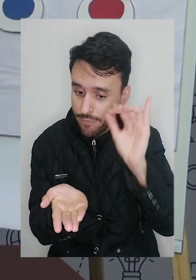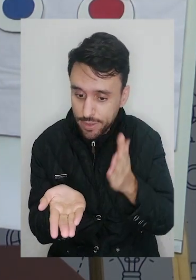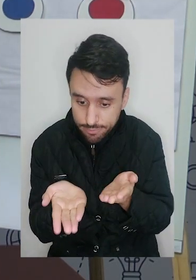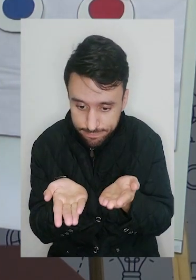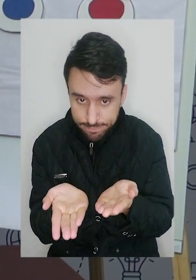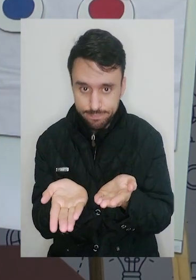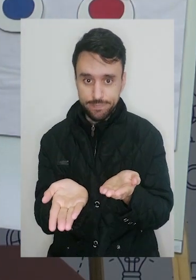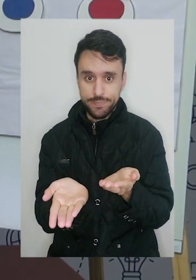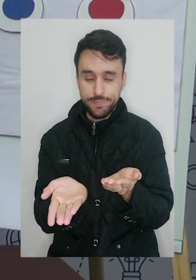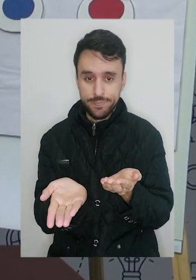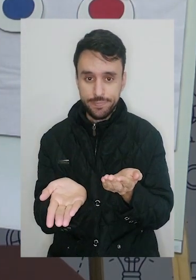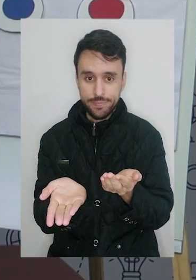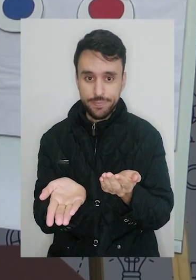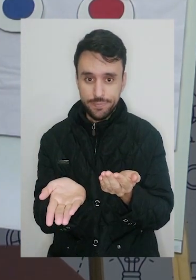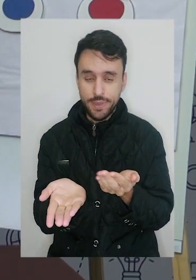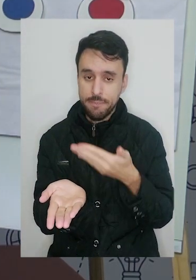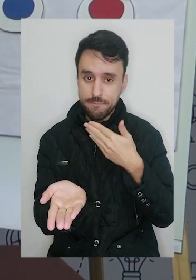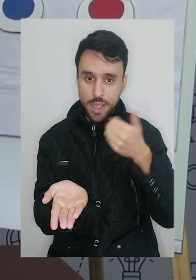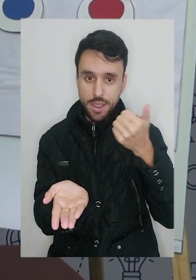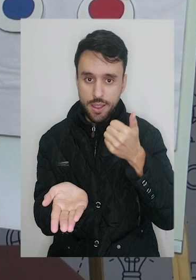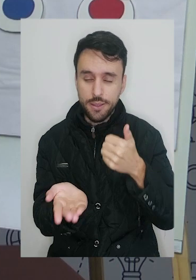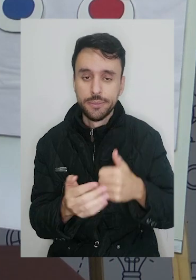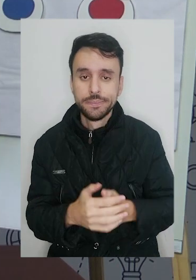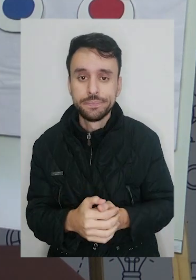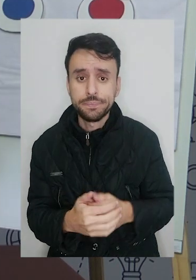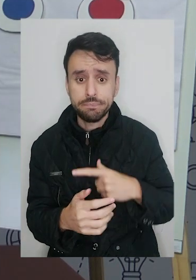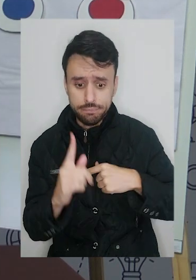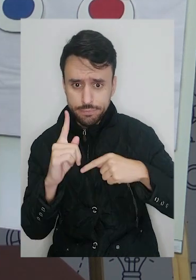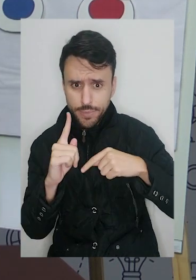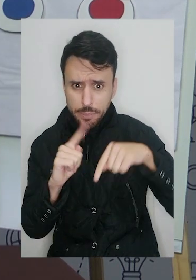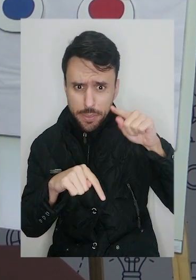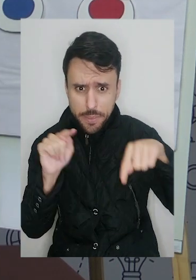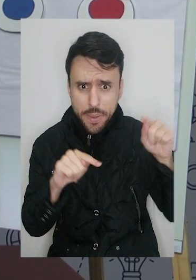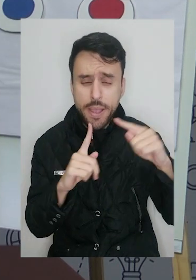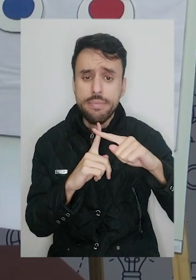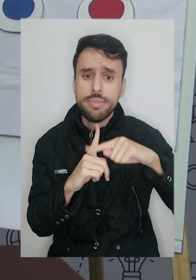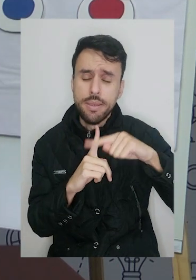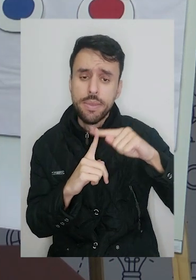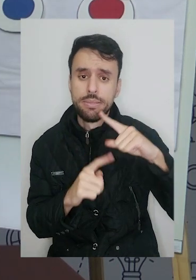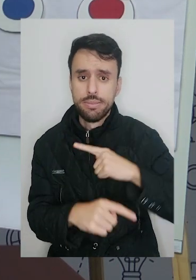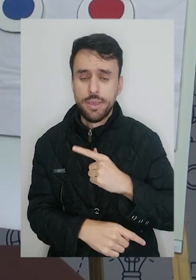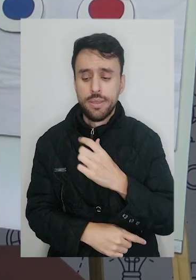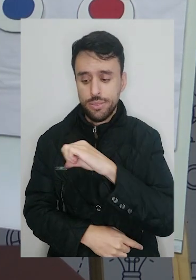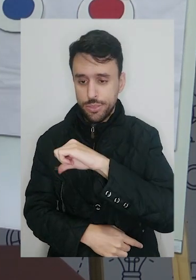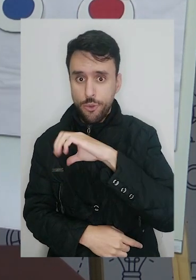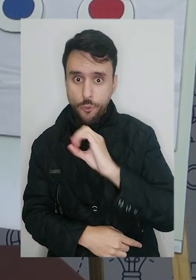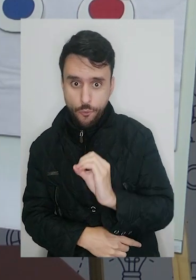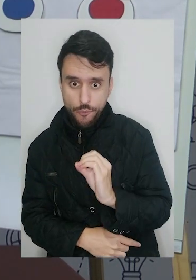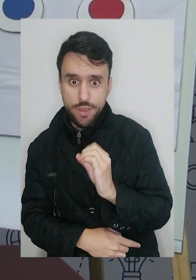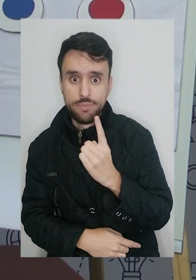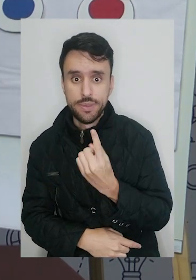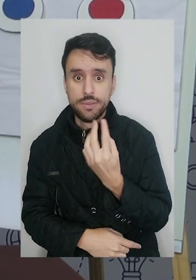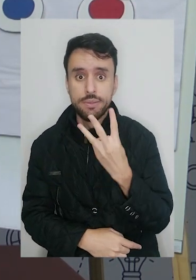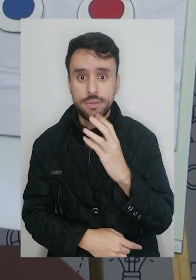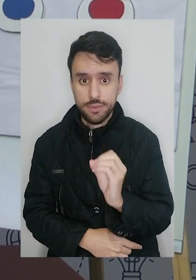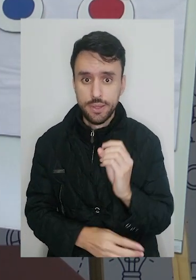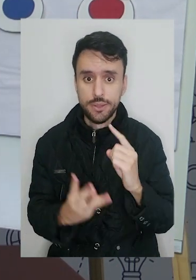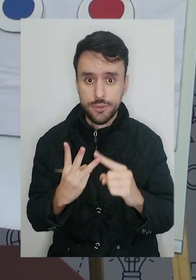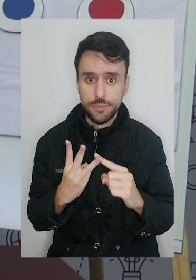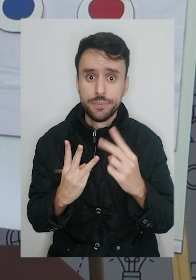o botão, e tem várias temperaturas diferentes. 90 graus, 130,